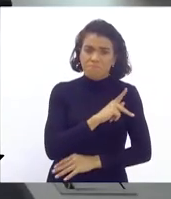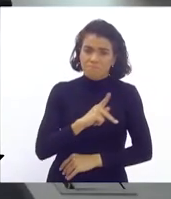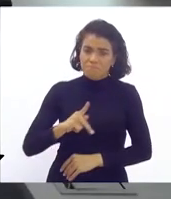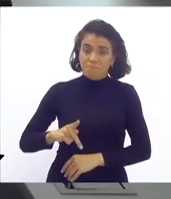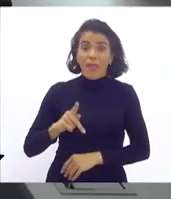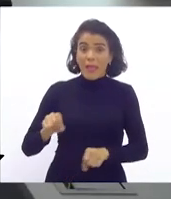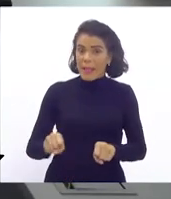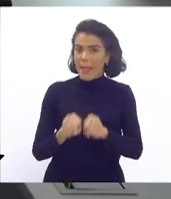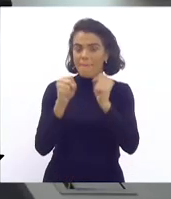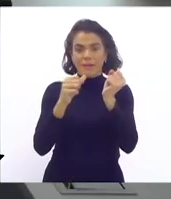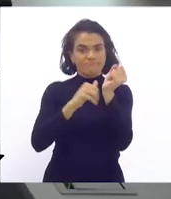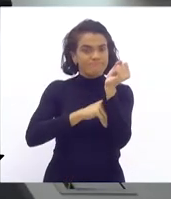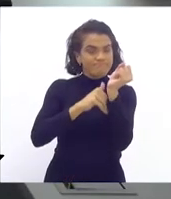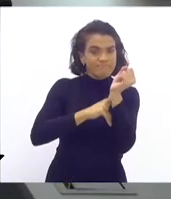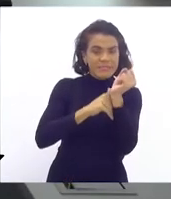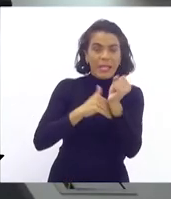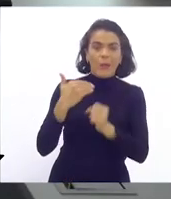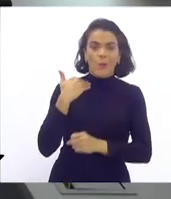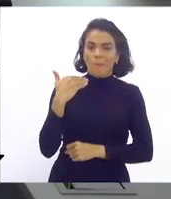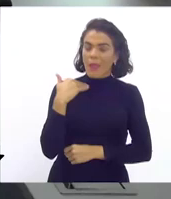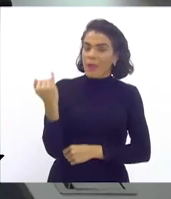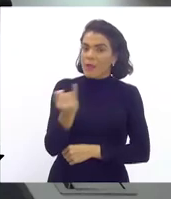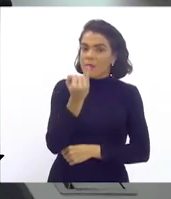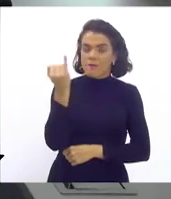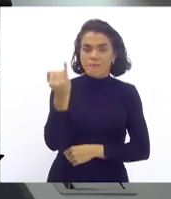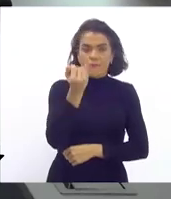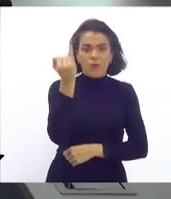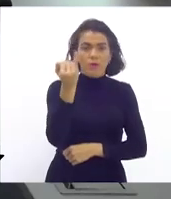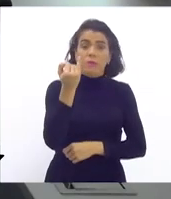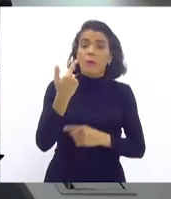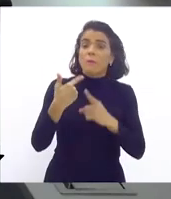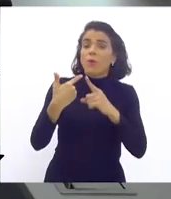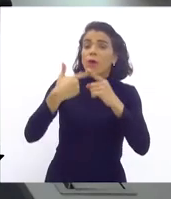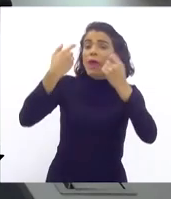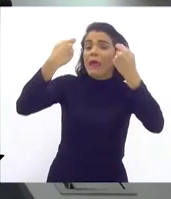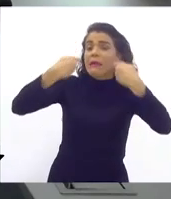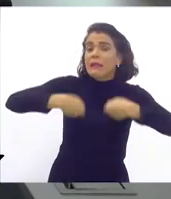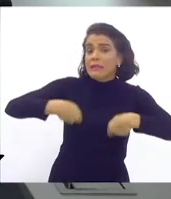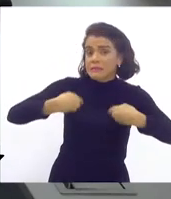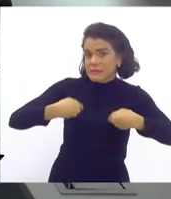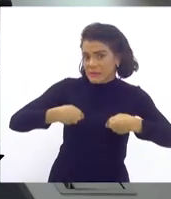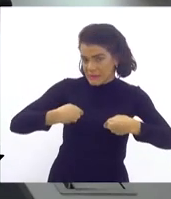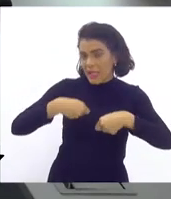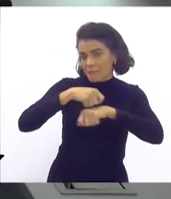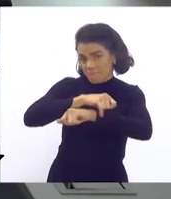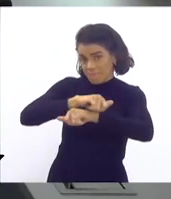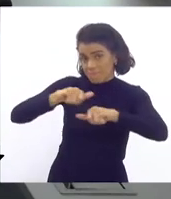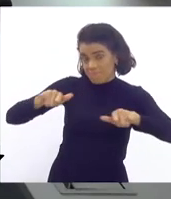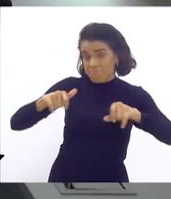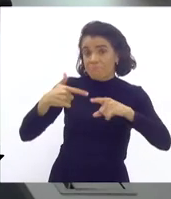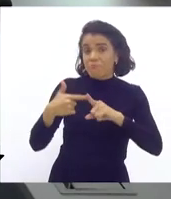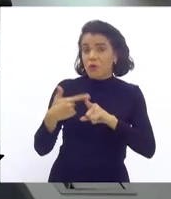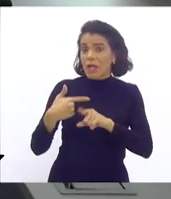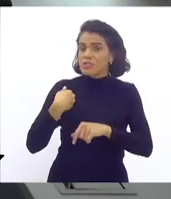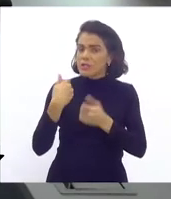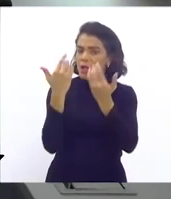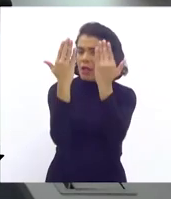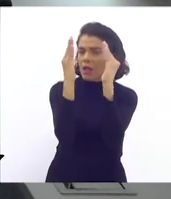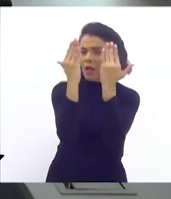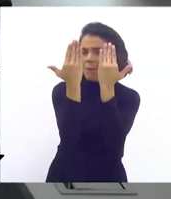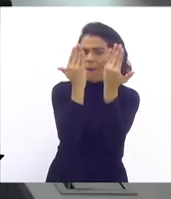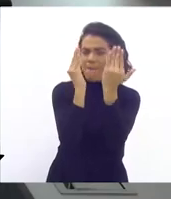nessa quebra E aí eu tô justificando a necessidade da quebra para que a gente possa apurar eventualmente